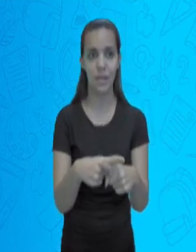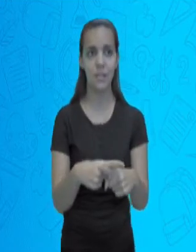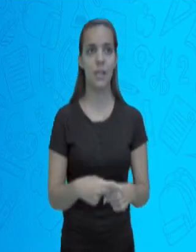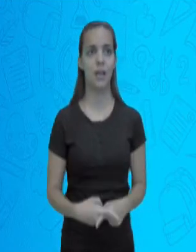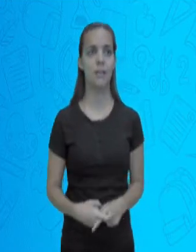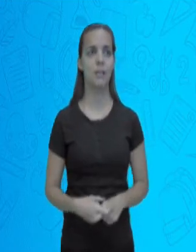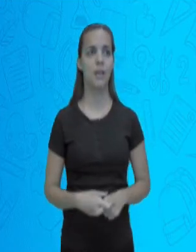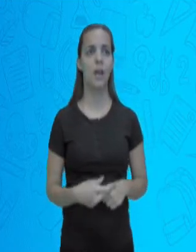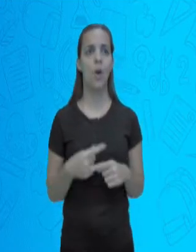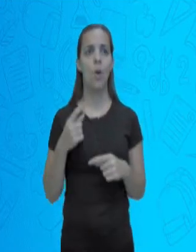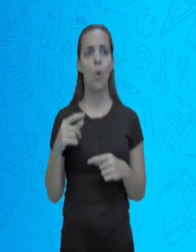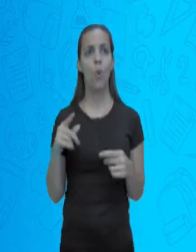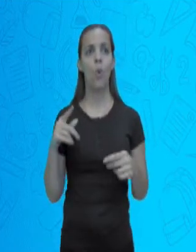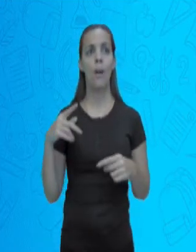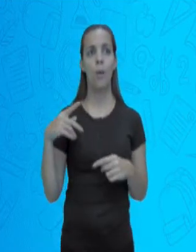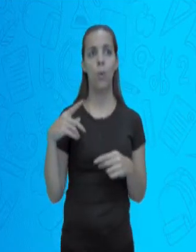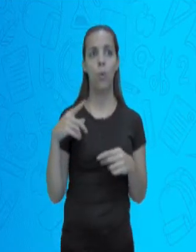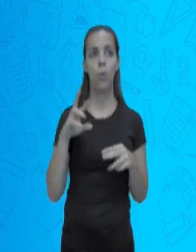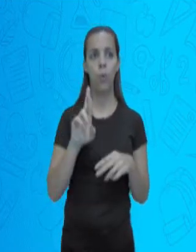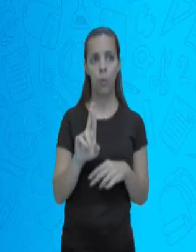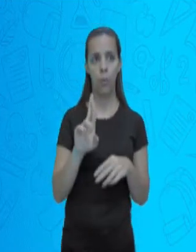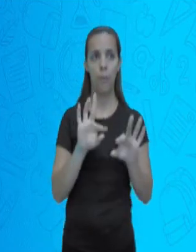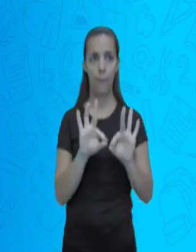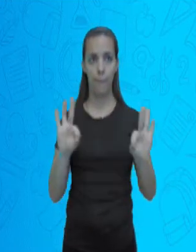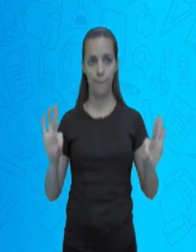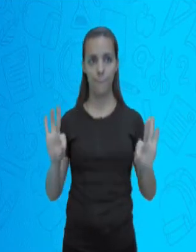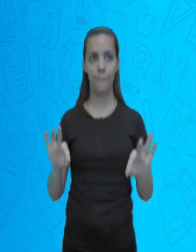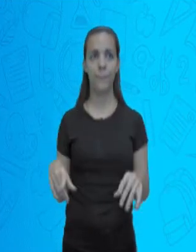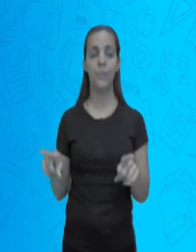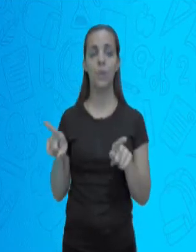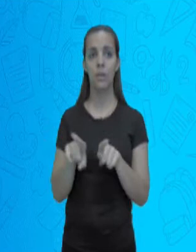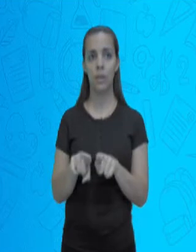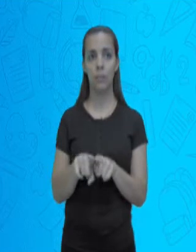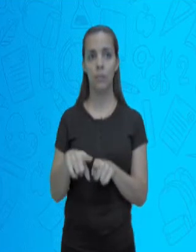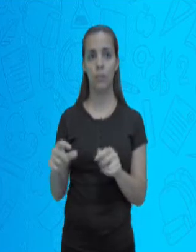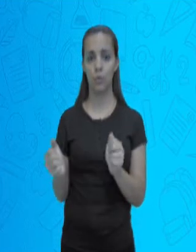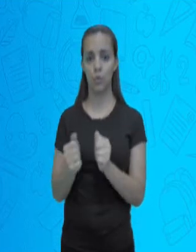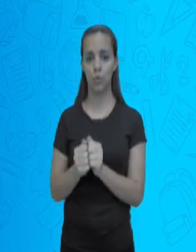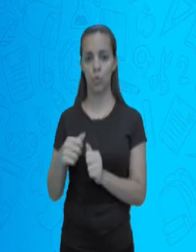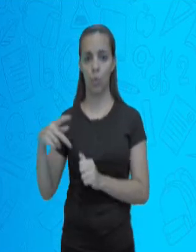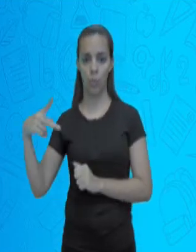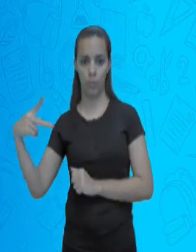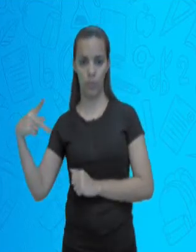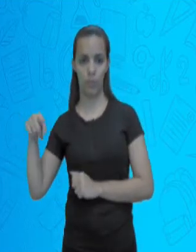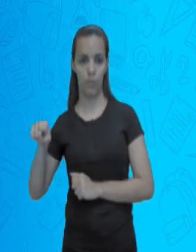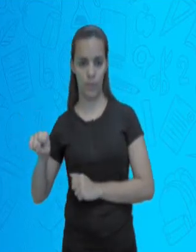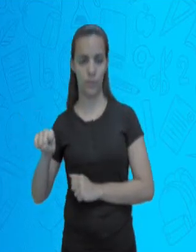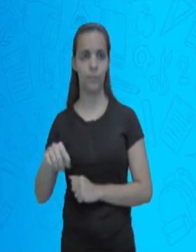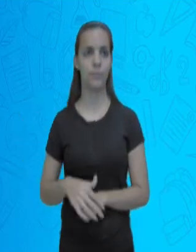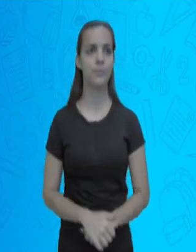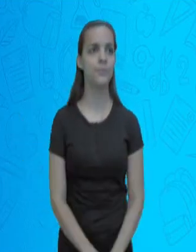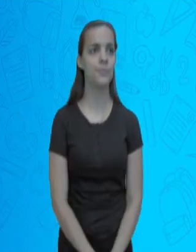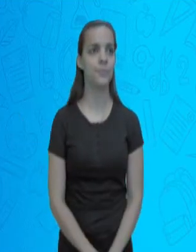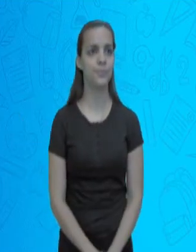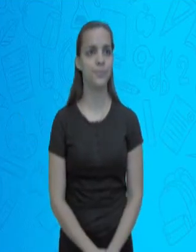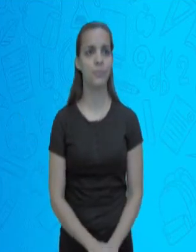e compasso, uma reta paralela a R, passando por